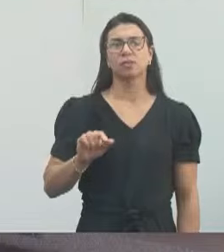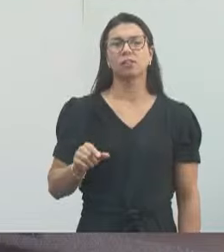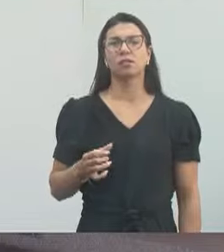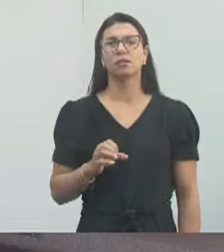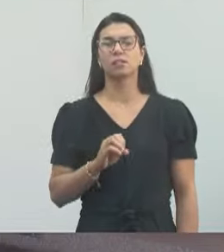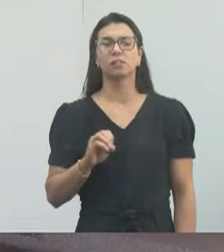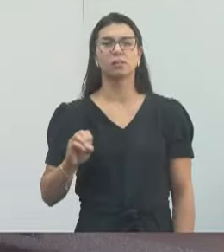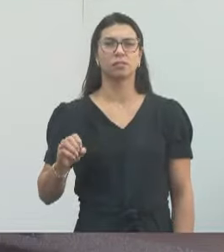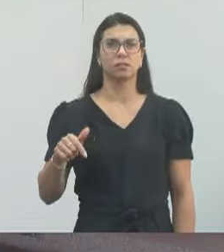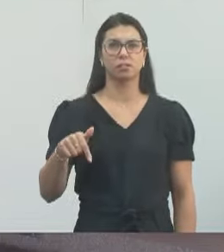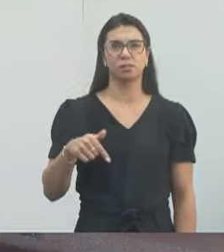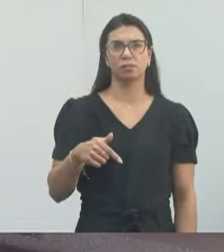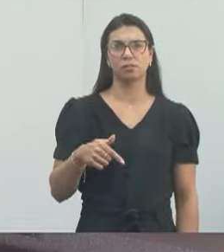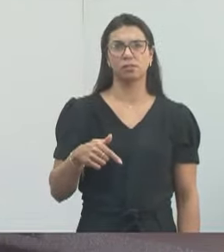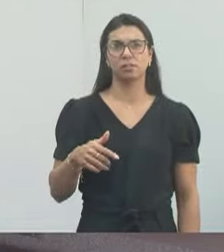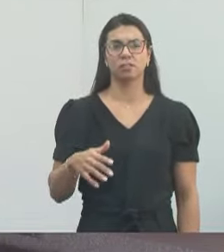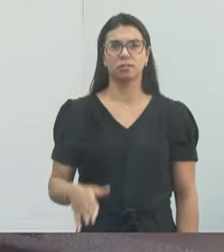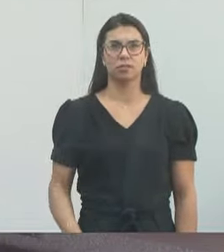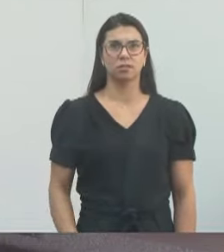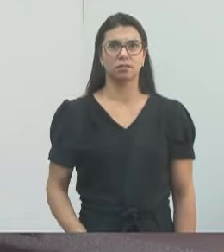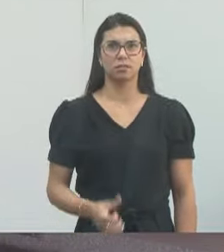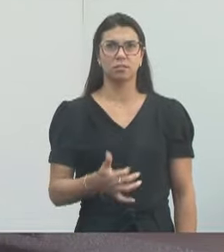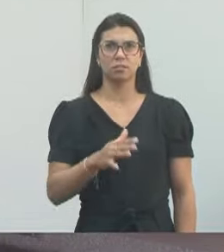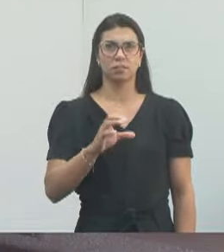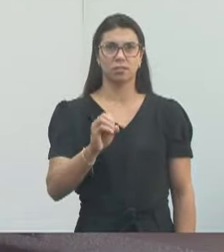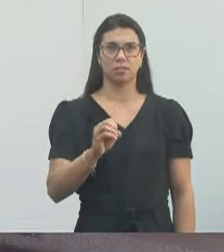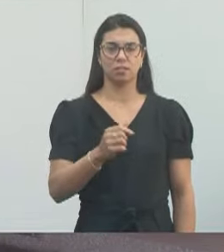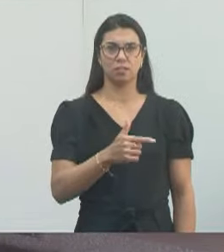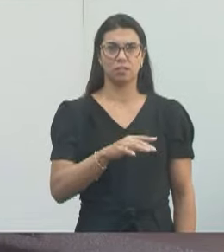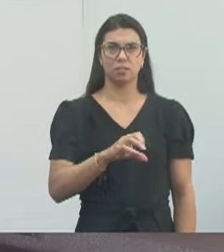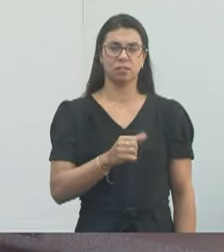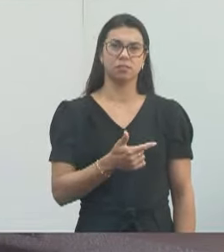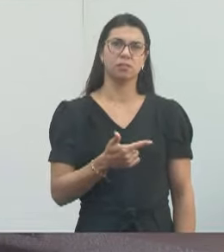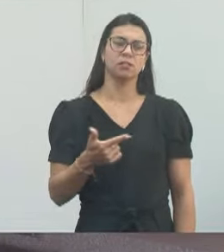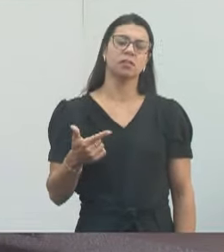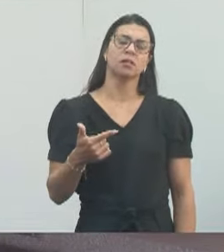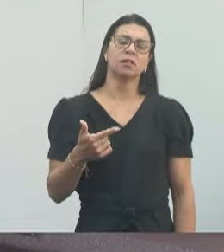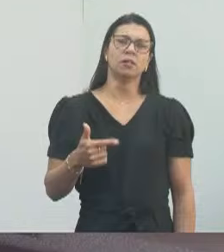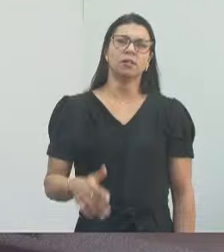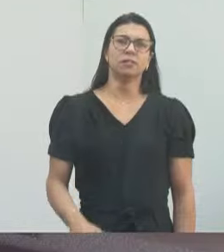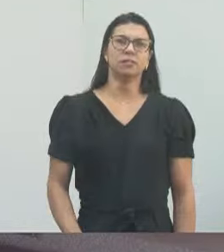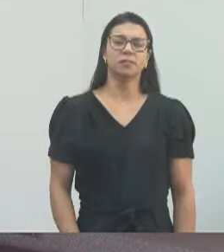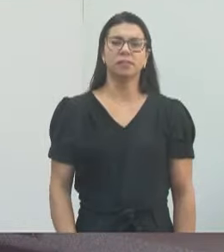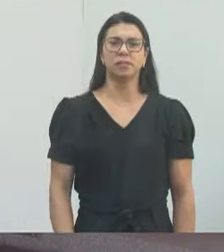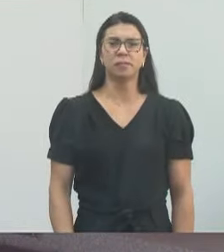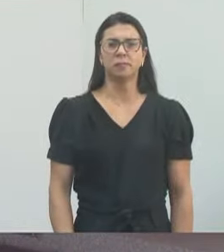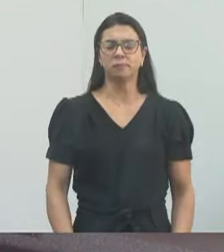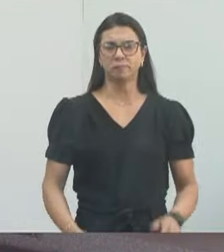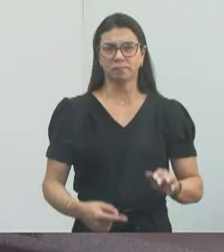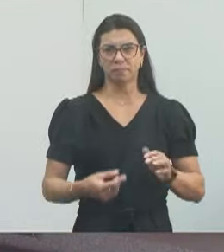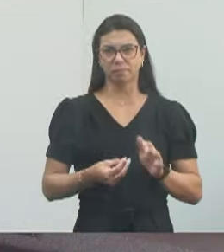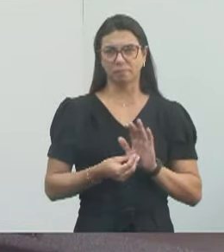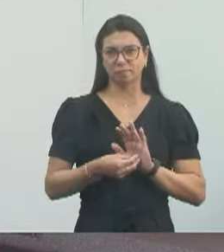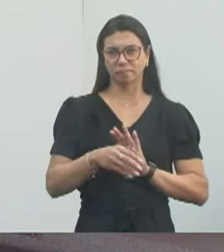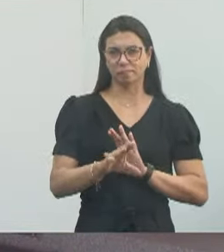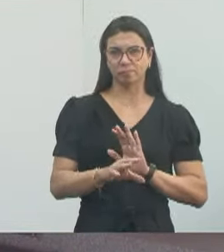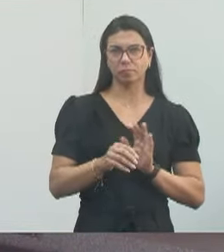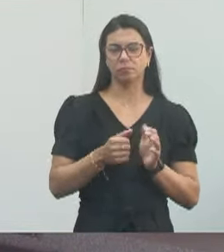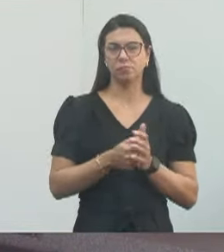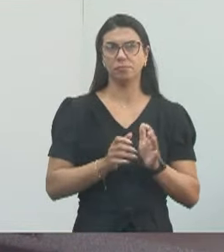309.00 1760 2022 indicando um plano de